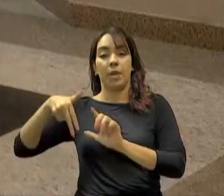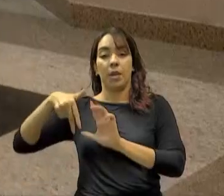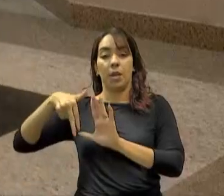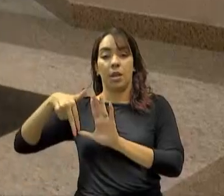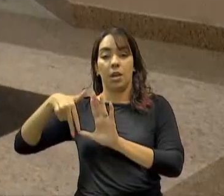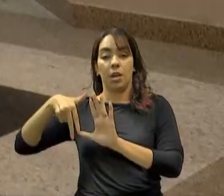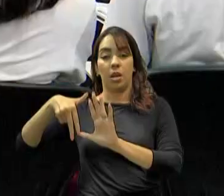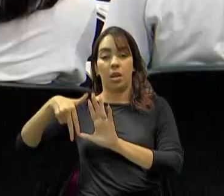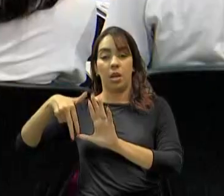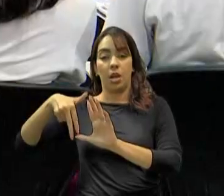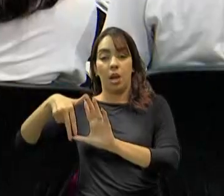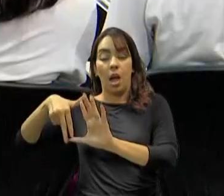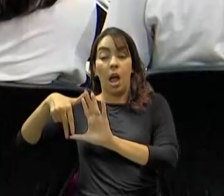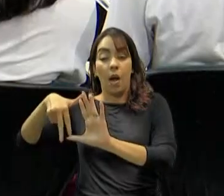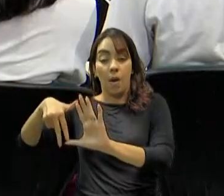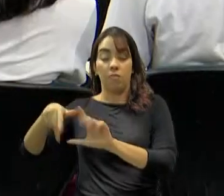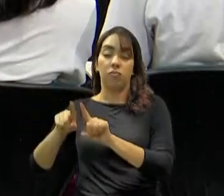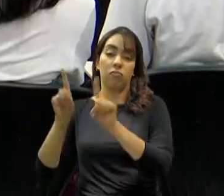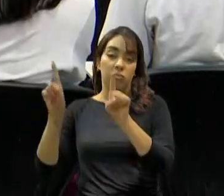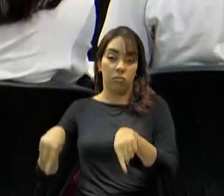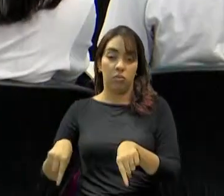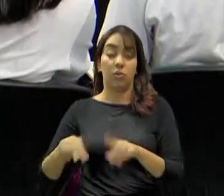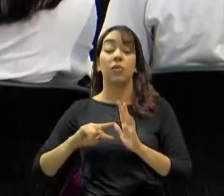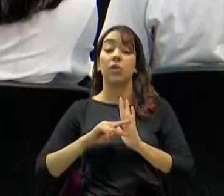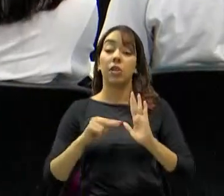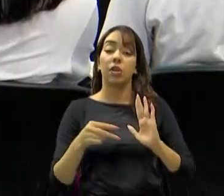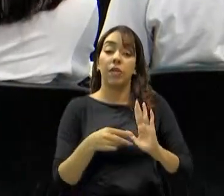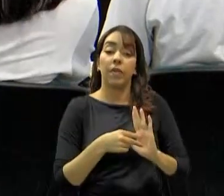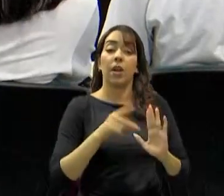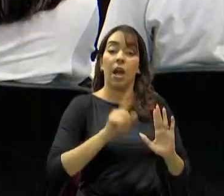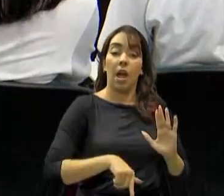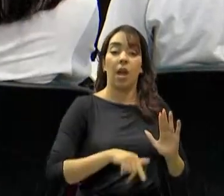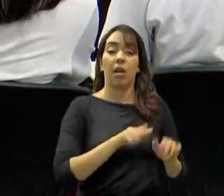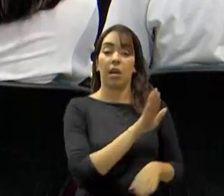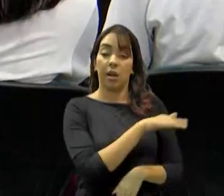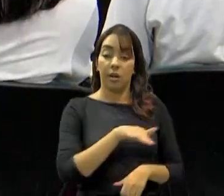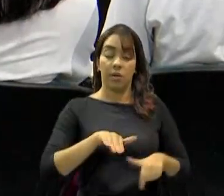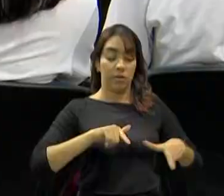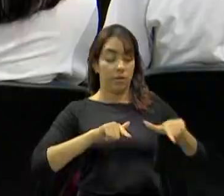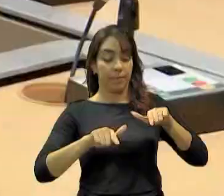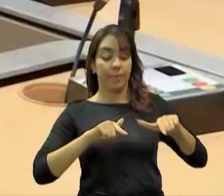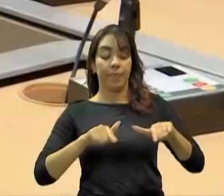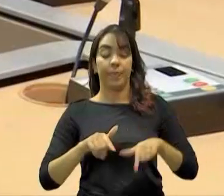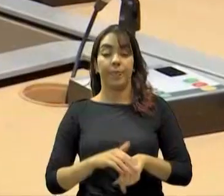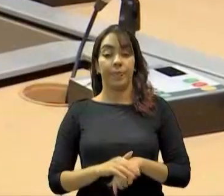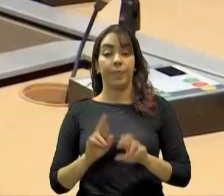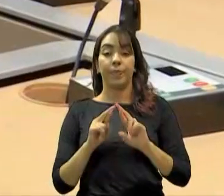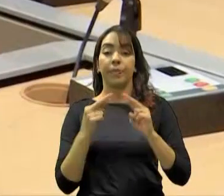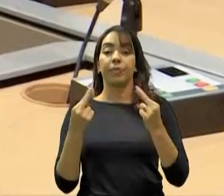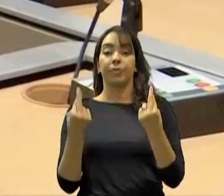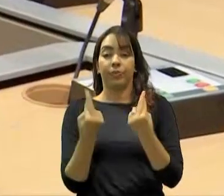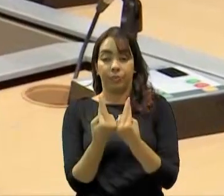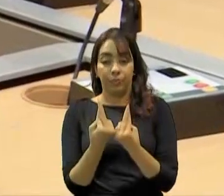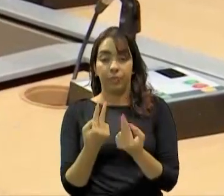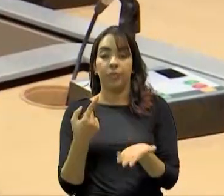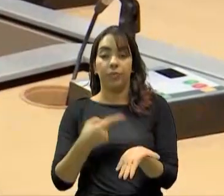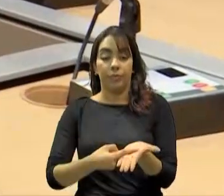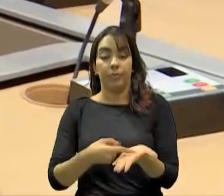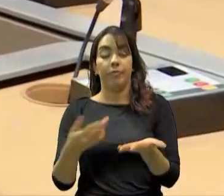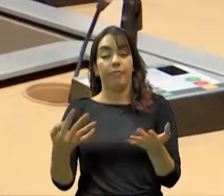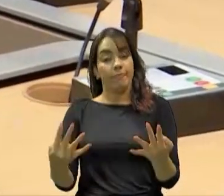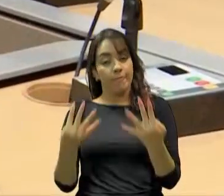trabalhadores infantis a reunião promovida pel Comissão da Infância e adolescência da Assembleia é uma forma de chamar a